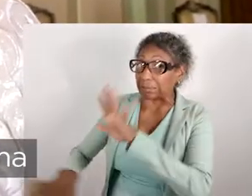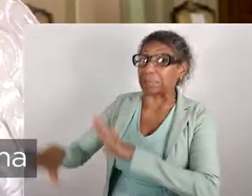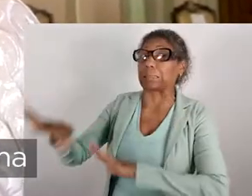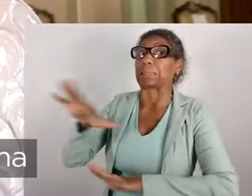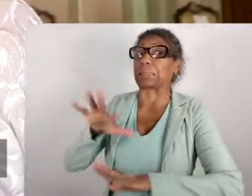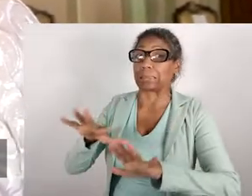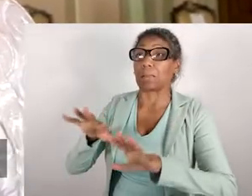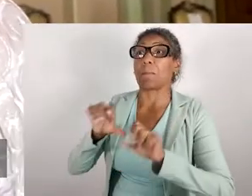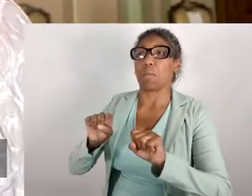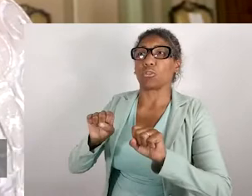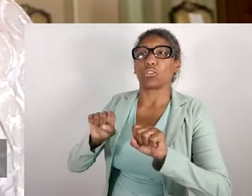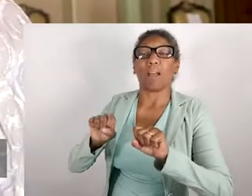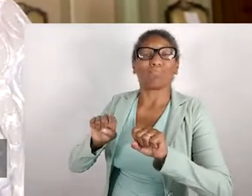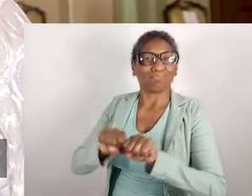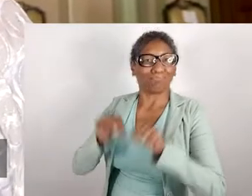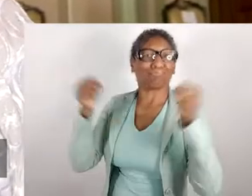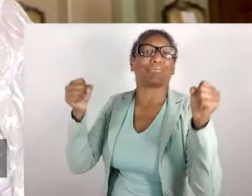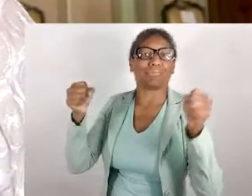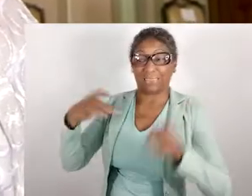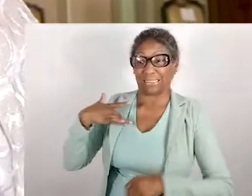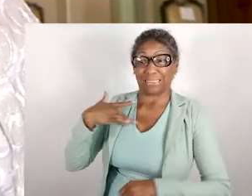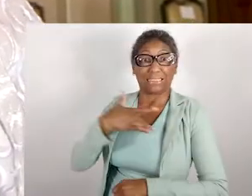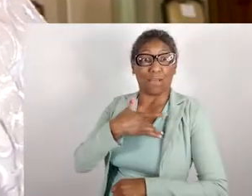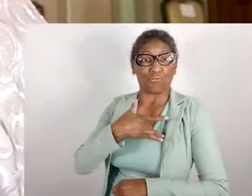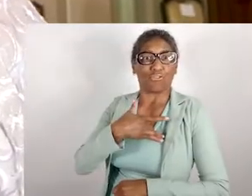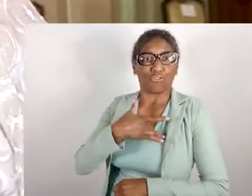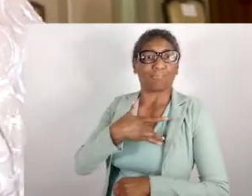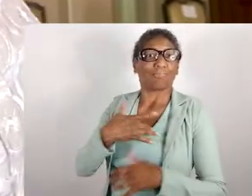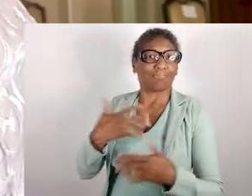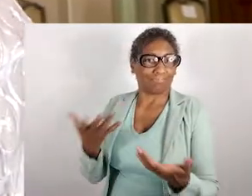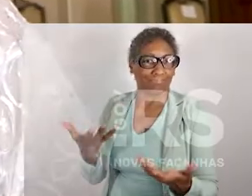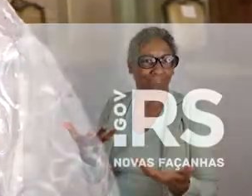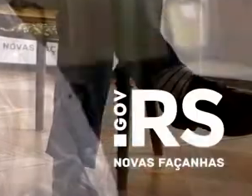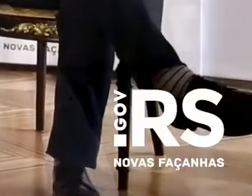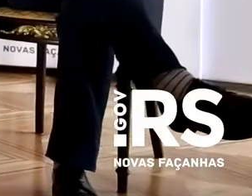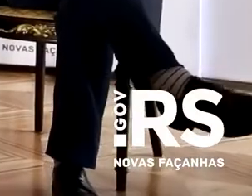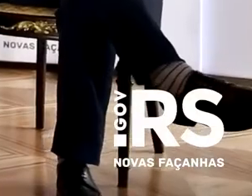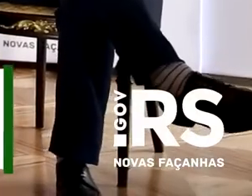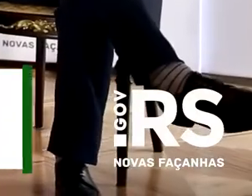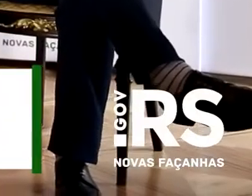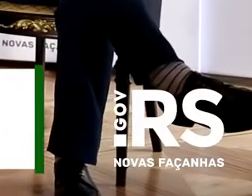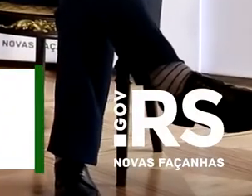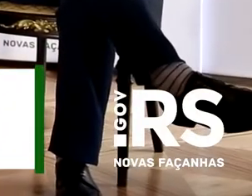isso de uma forma que nós não venhamos a agredir toda a coletividade e a saúde pública, né?